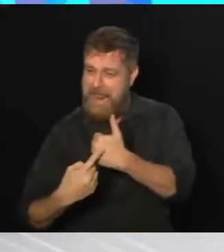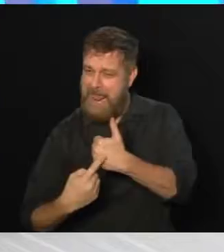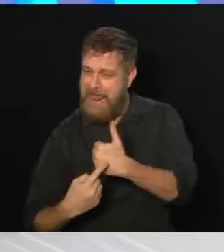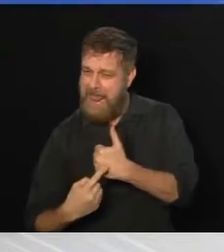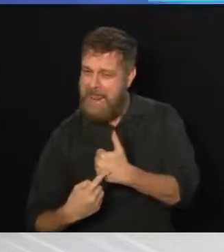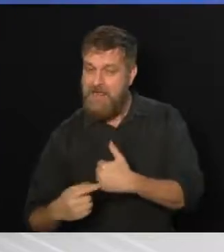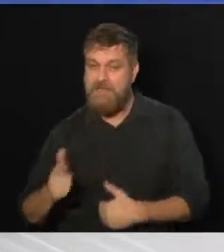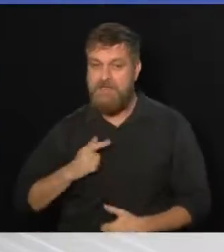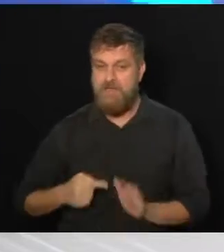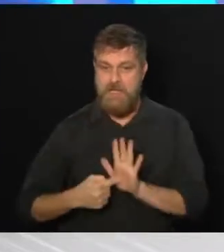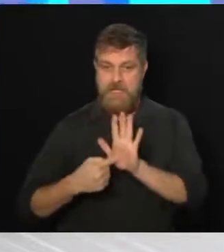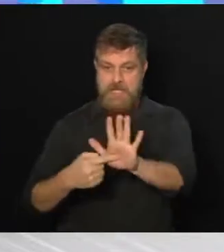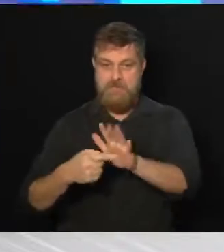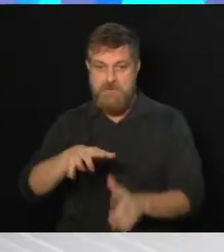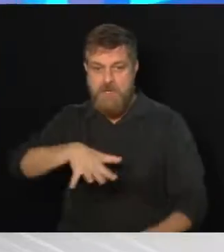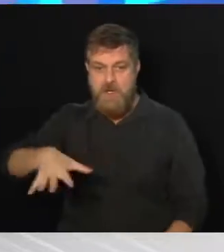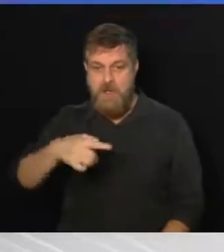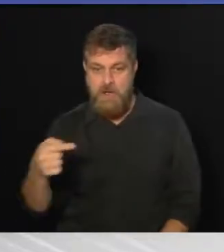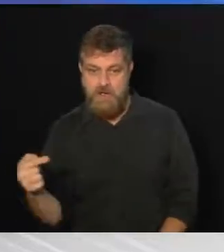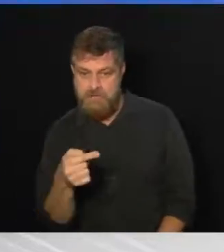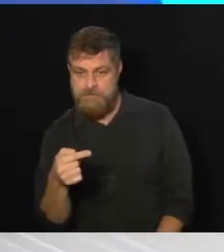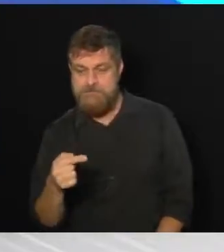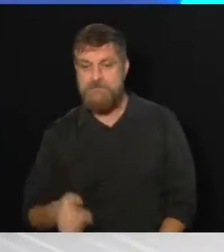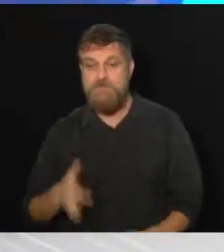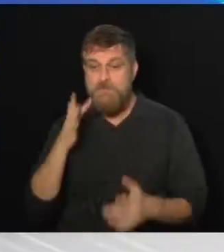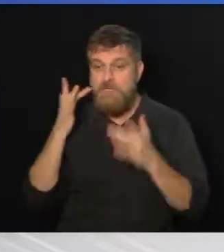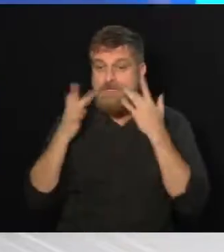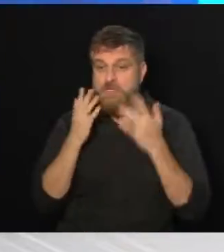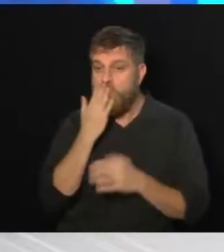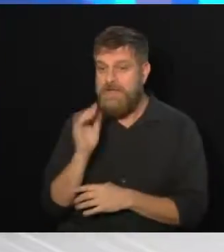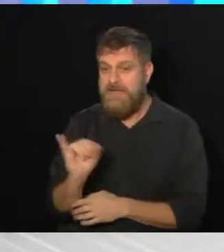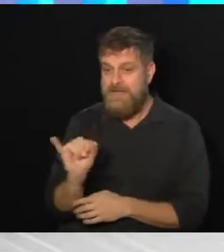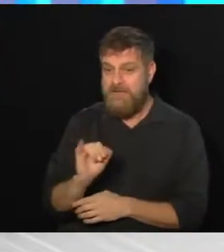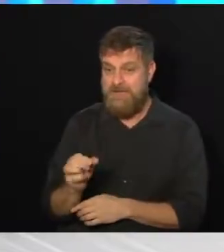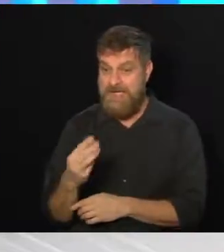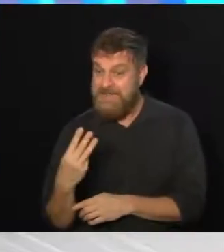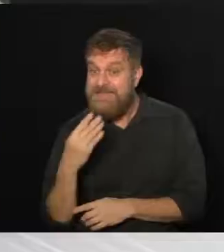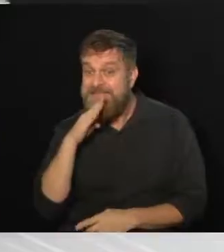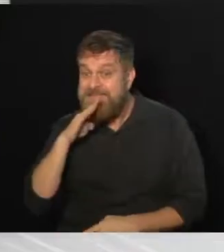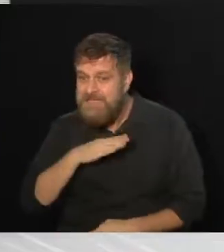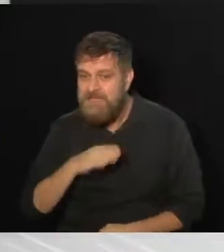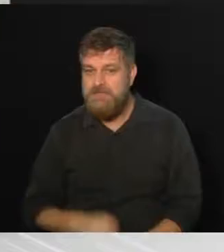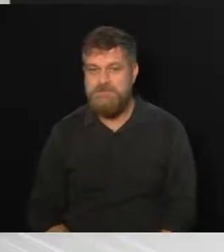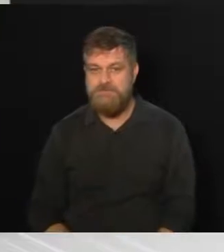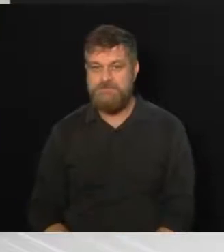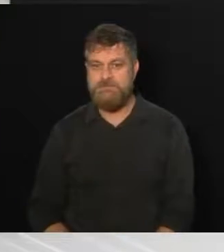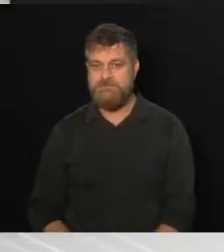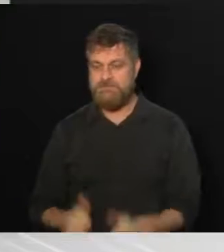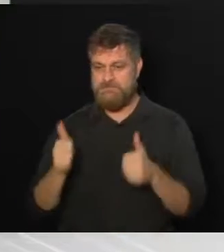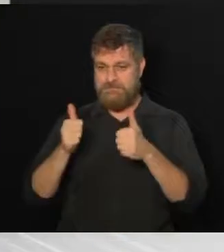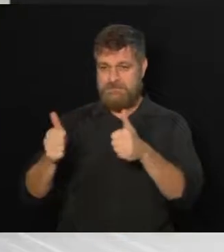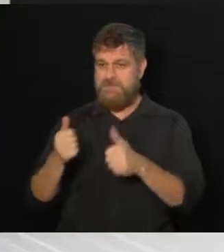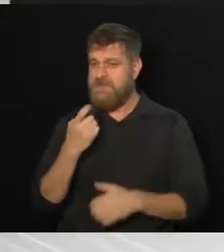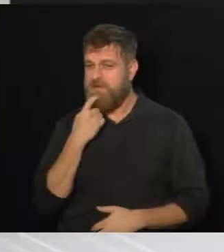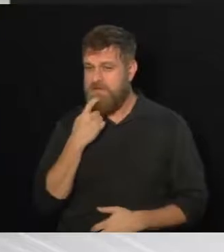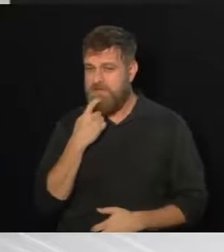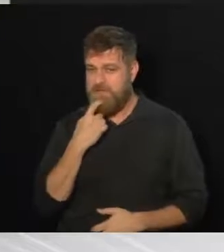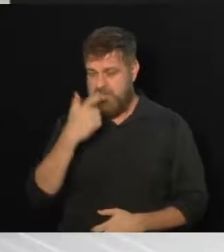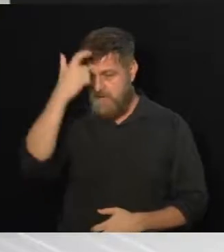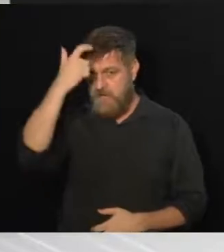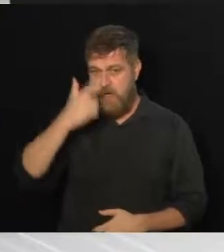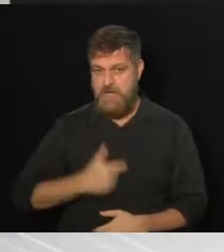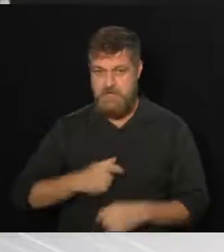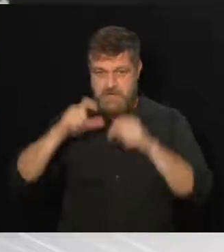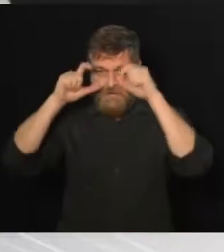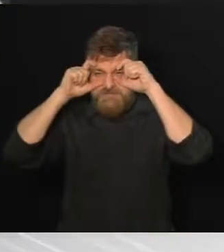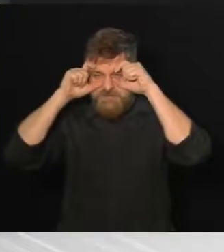apresenta a turnê Arena Flex Power, no Teatro Iguatemi, às 3 da tarde. E aí, pessoal de Campinas Região, tudo bem? Aqui quem tá falando